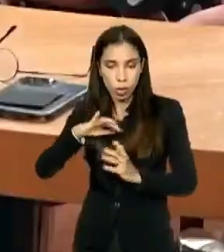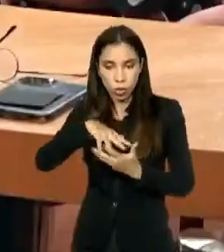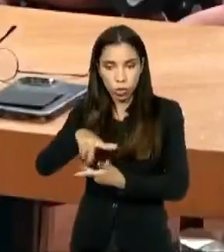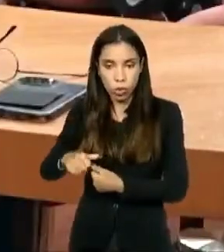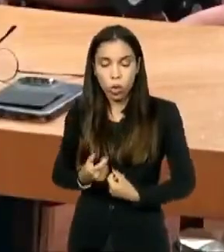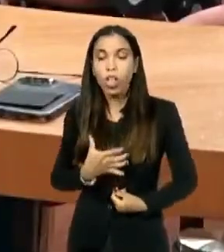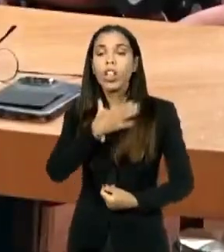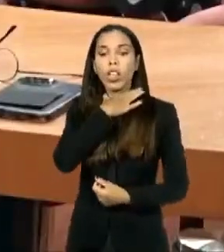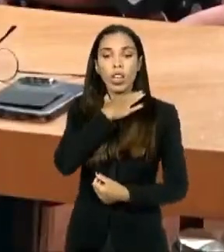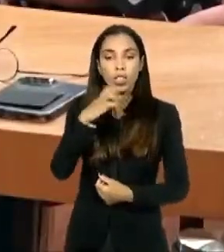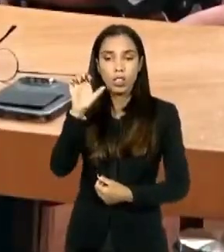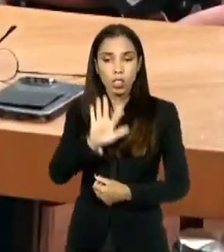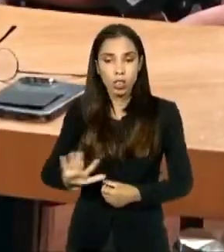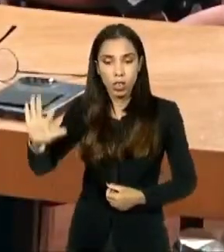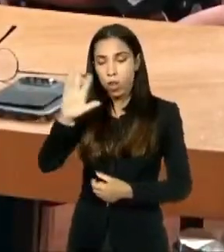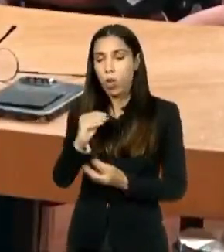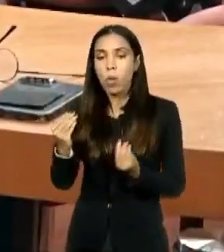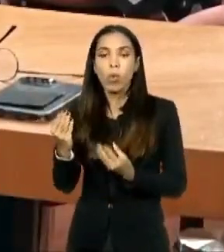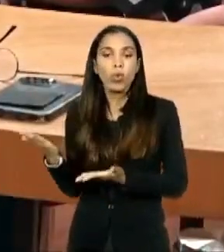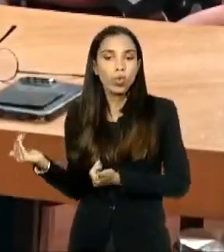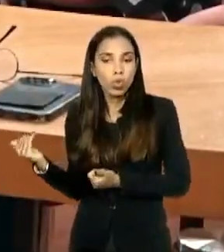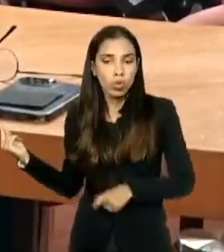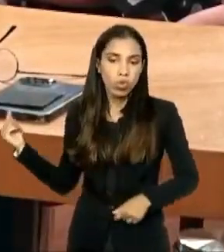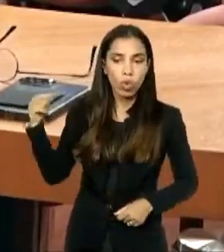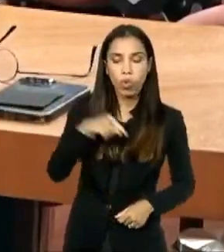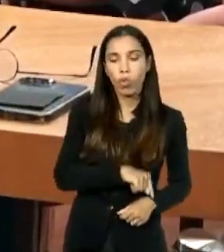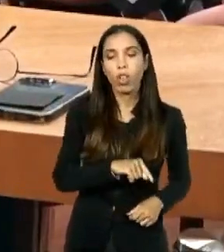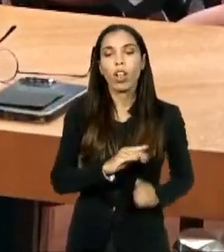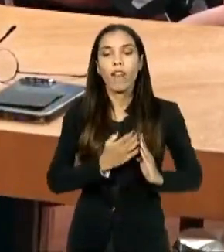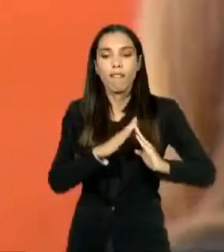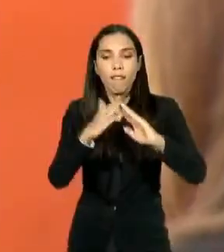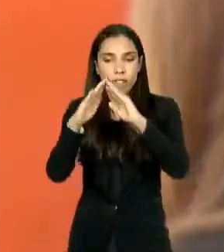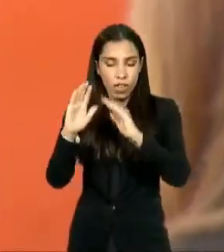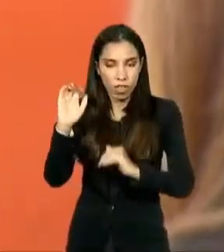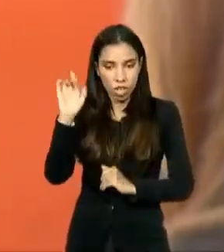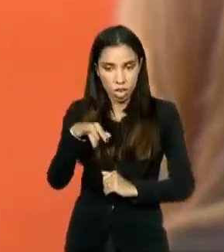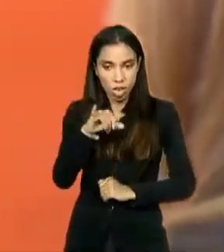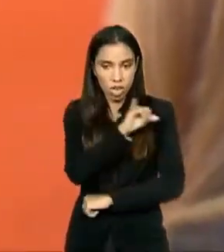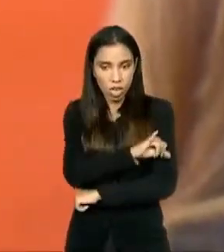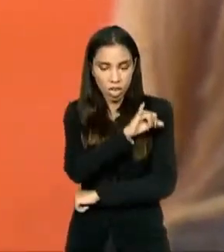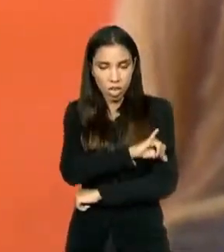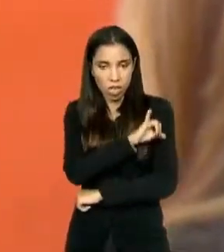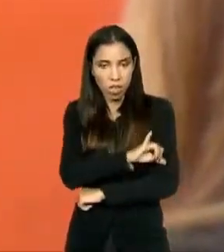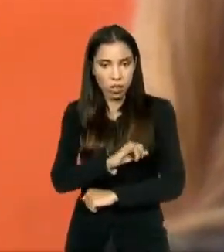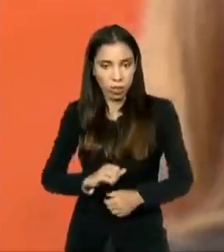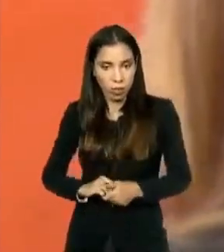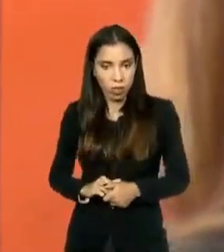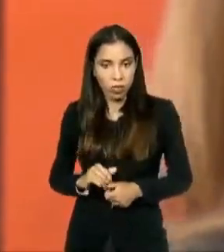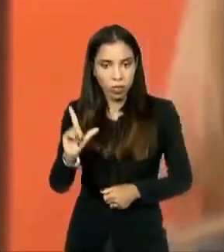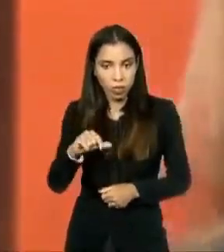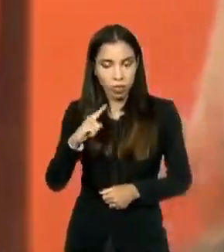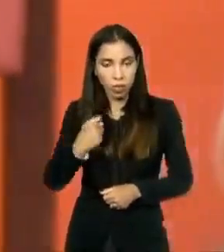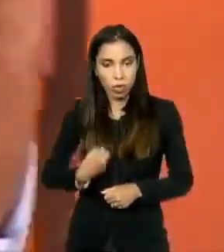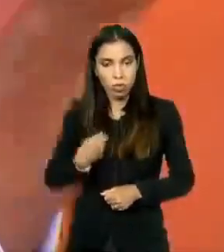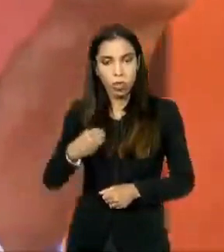muitos jovens vieram para as favelas do Rio de Janeiro. É isso que você chama de gentrificação? Gentrificação. Esse